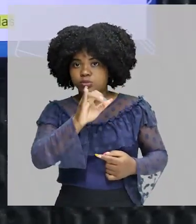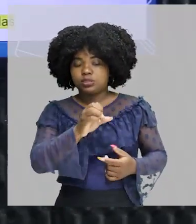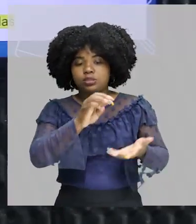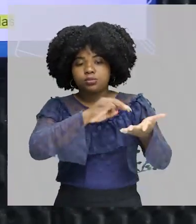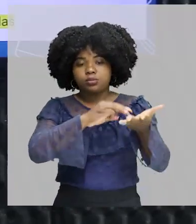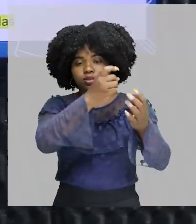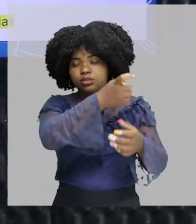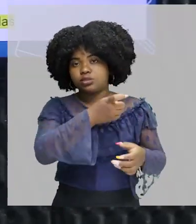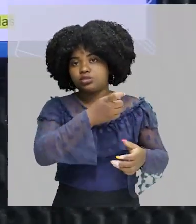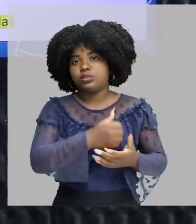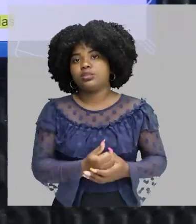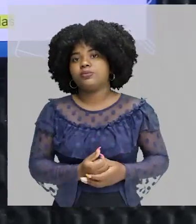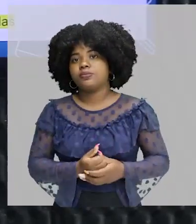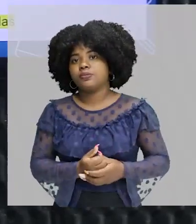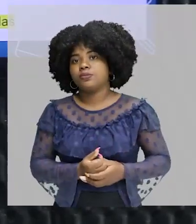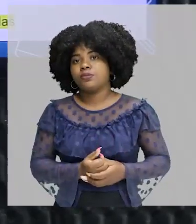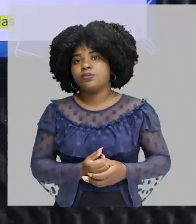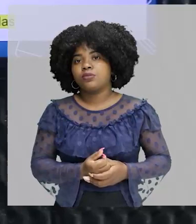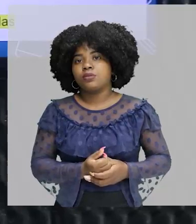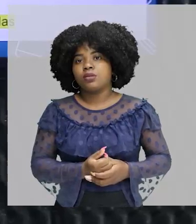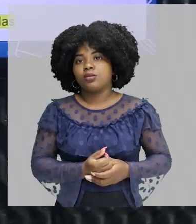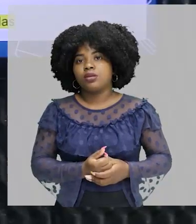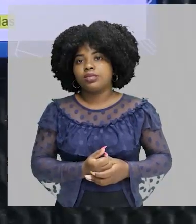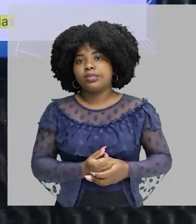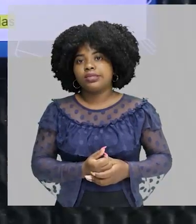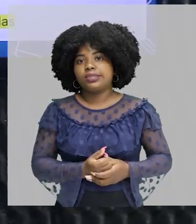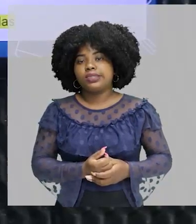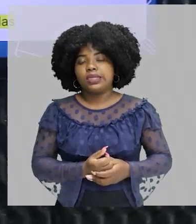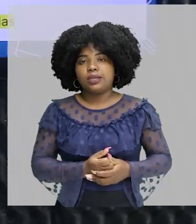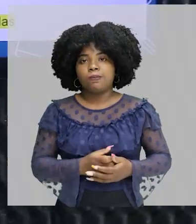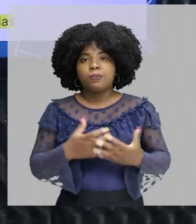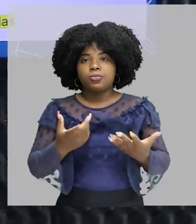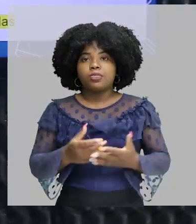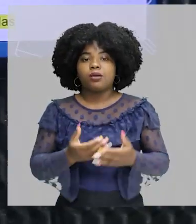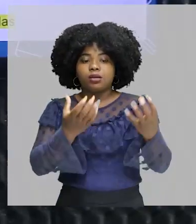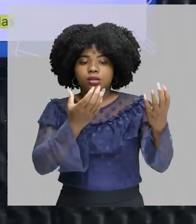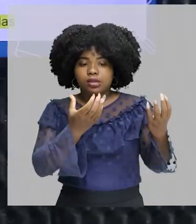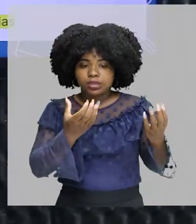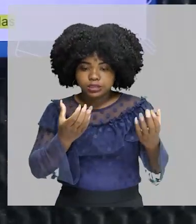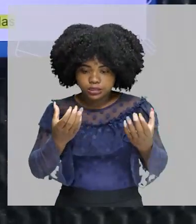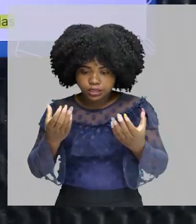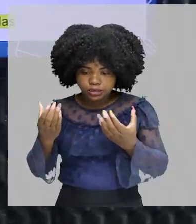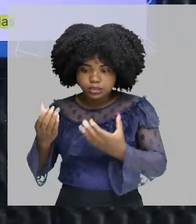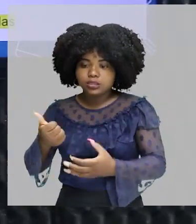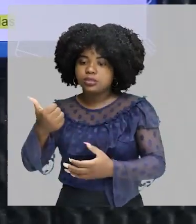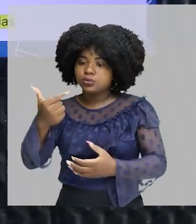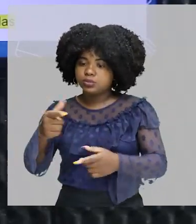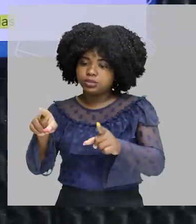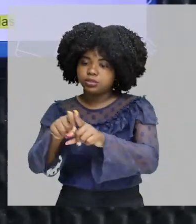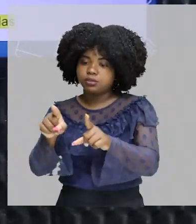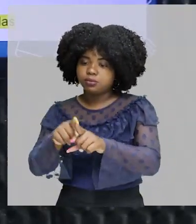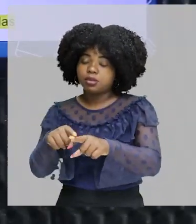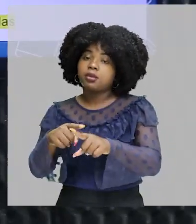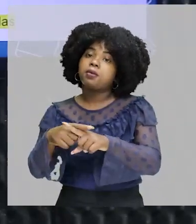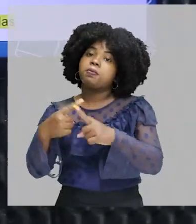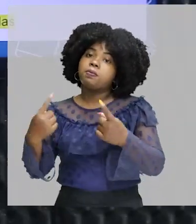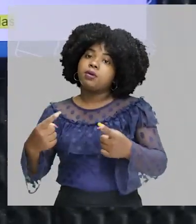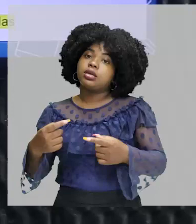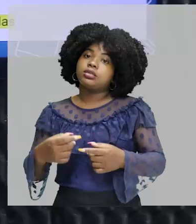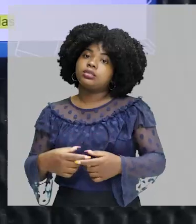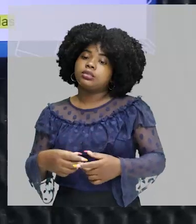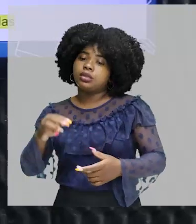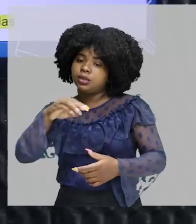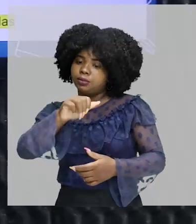12 melancias. Só que essas 12 melancias vão ter a mesma massa das 12 bananas? Claro que não. Por